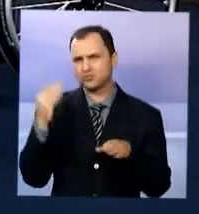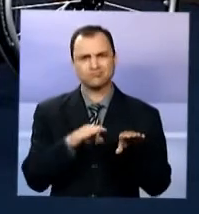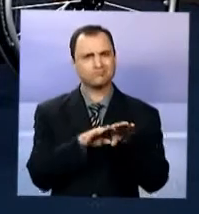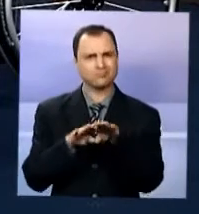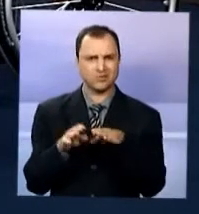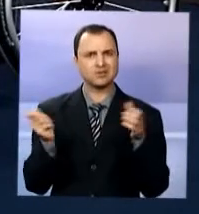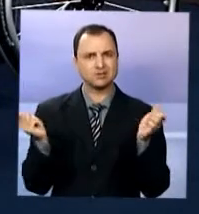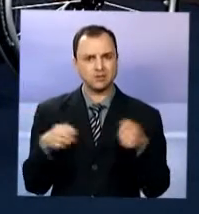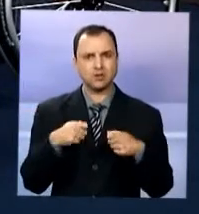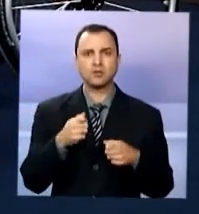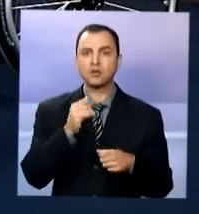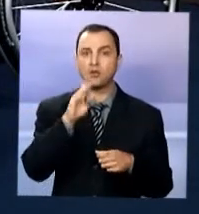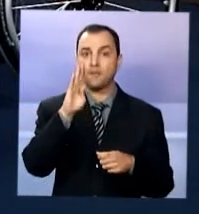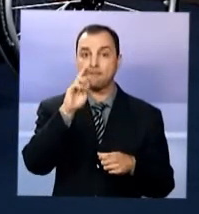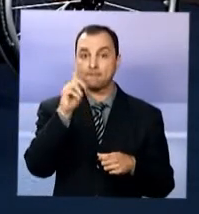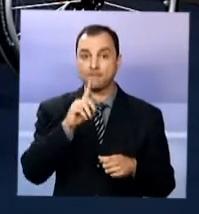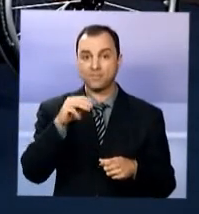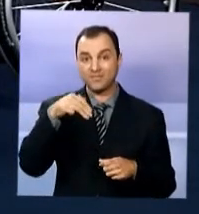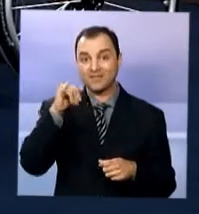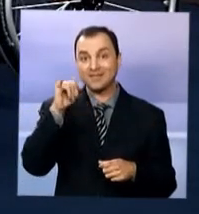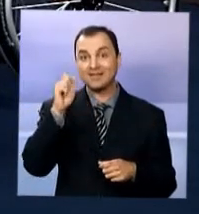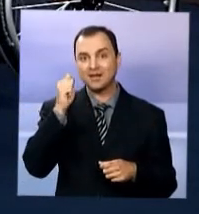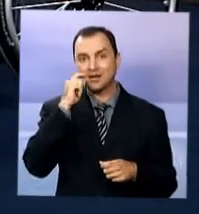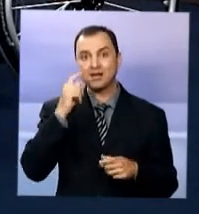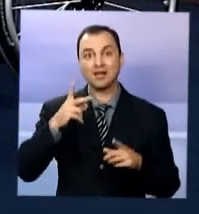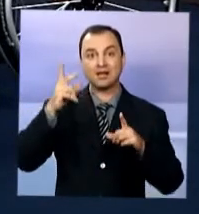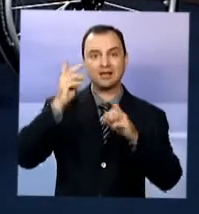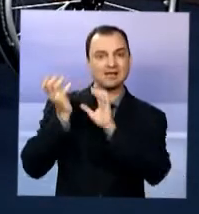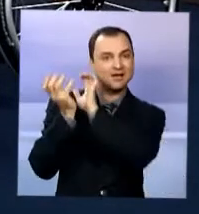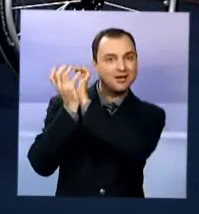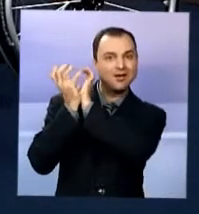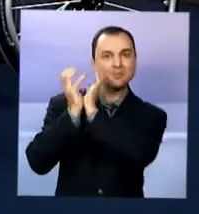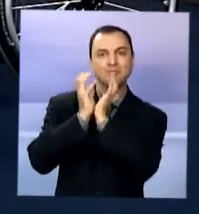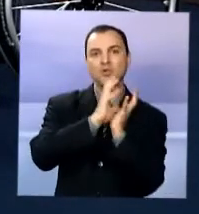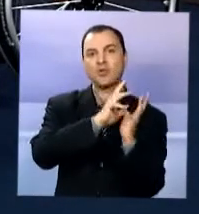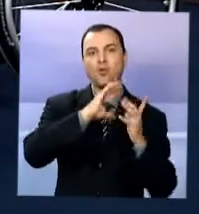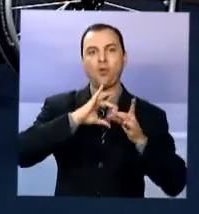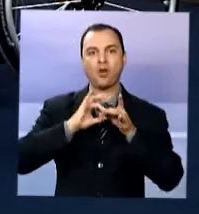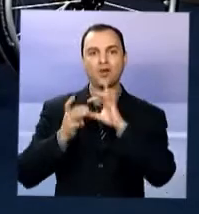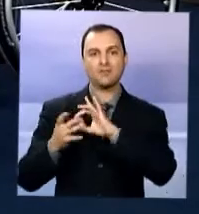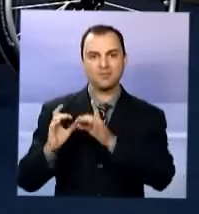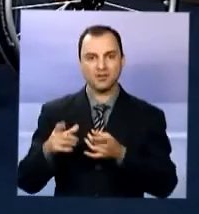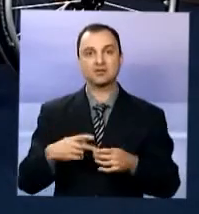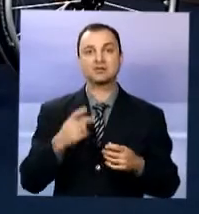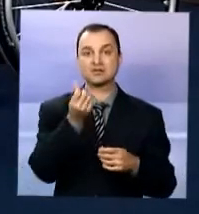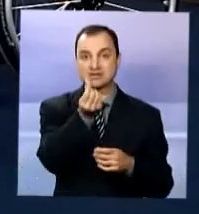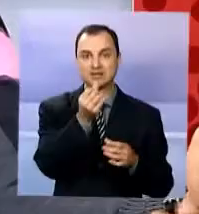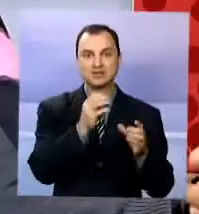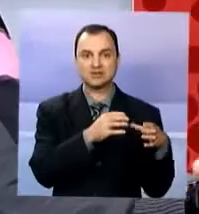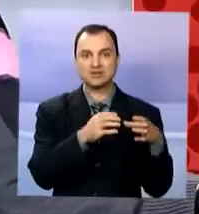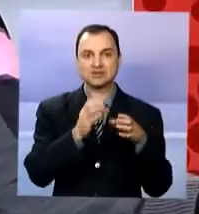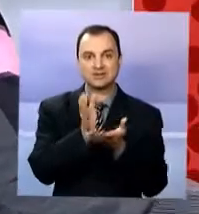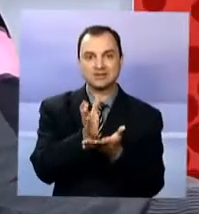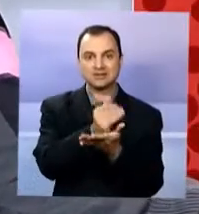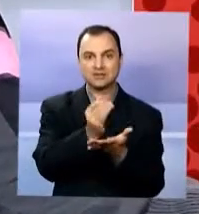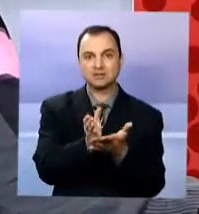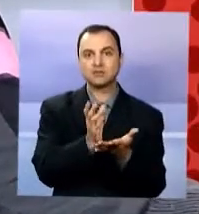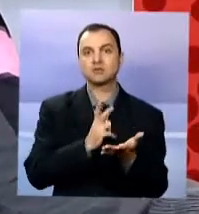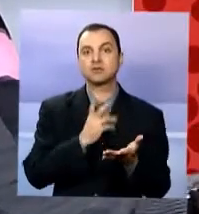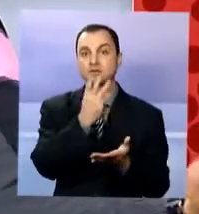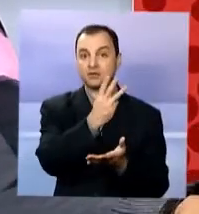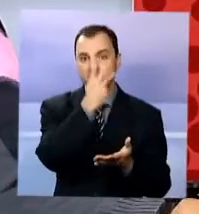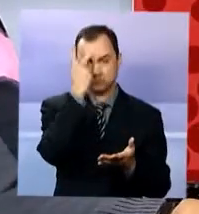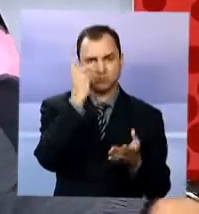a bolinha que a campeã Olímpica tem fim com 6 divisões onde jogam